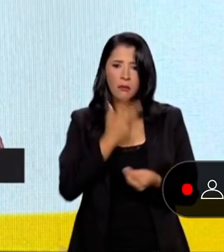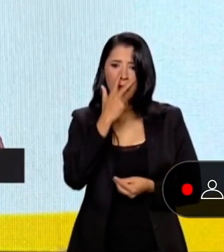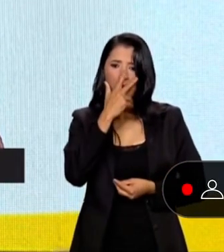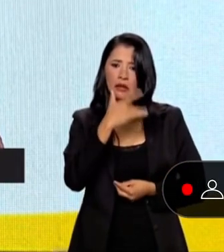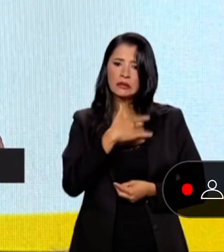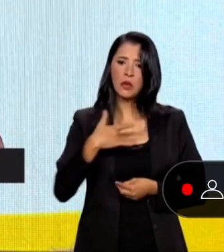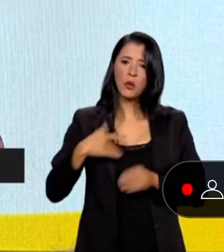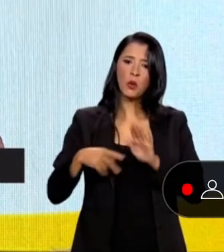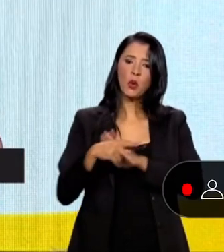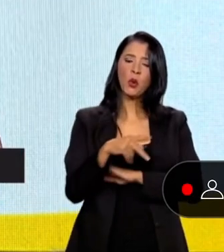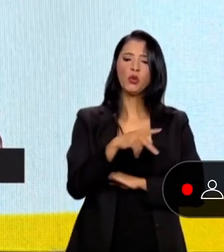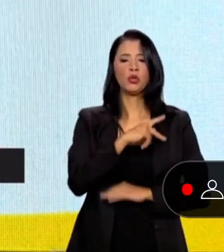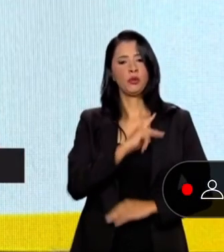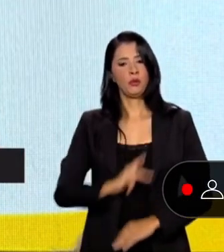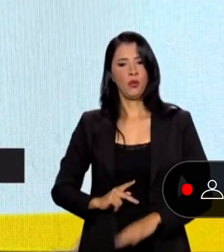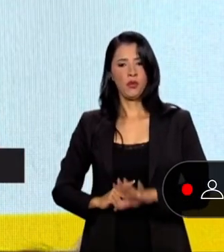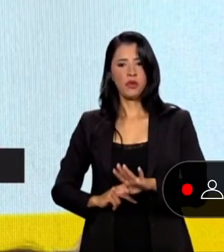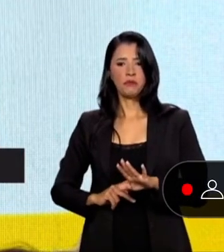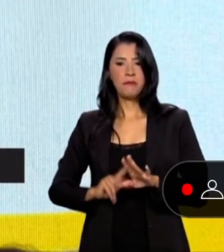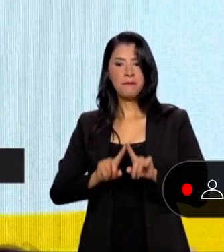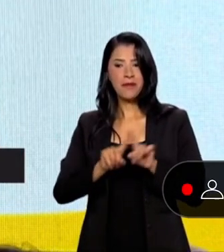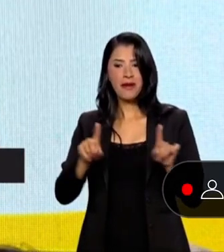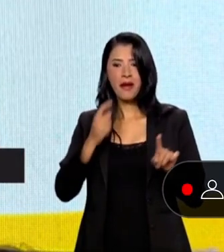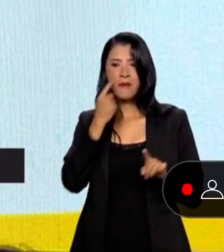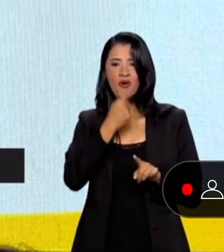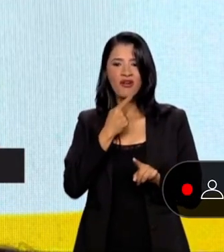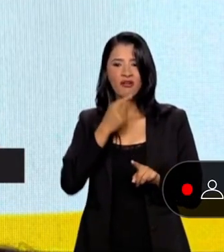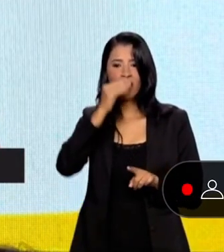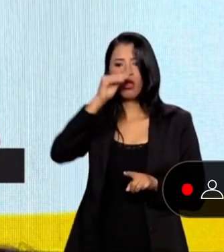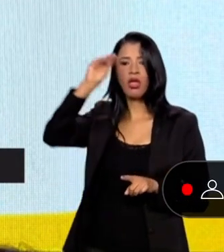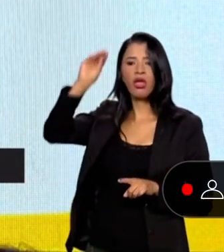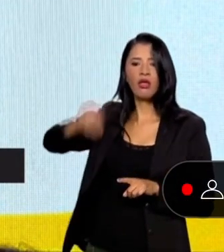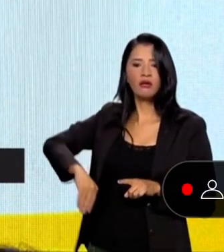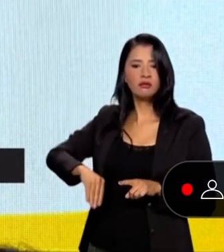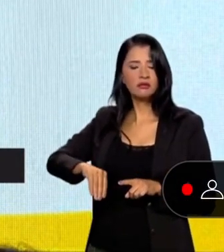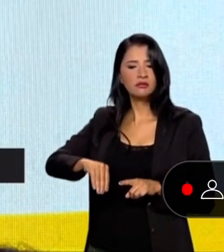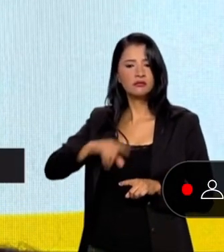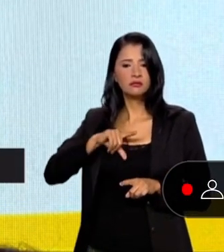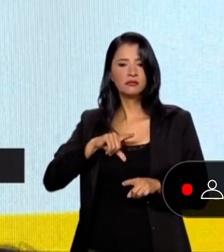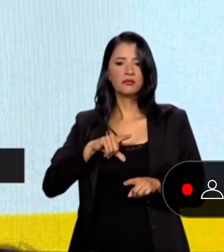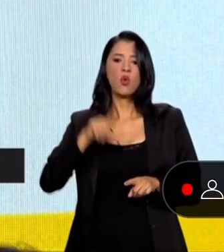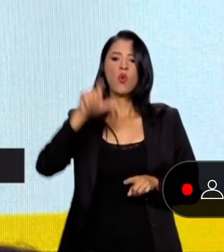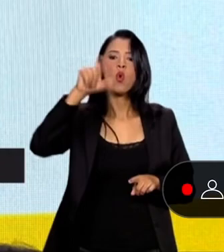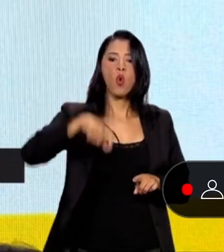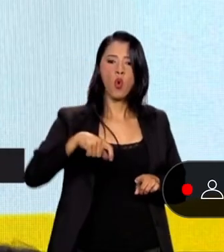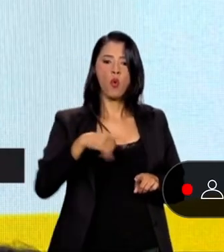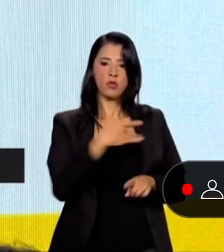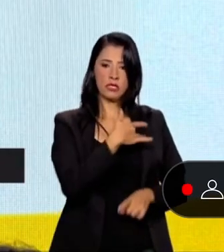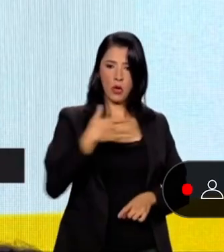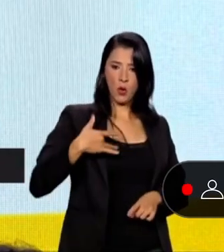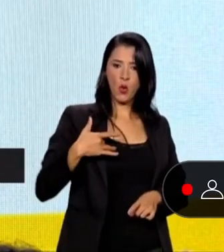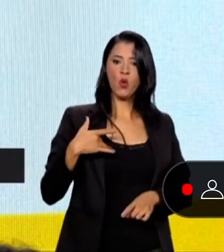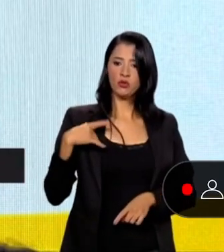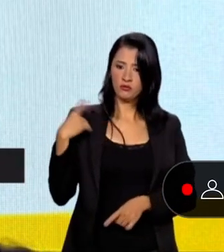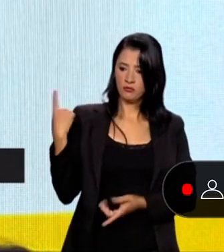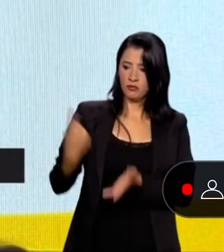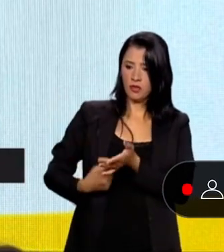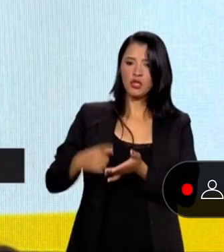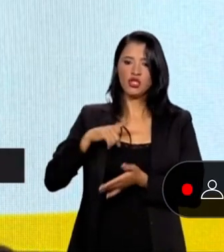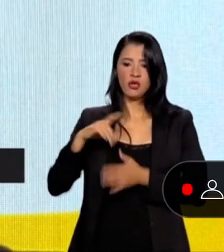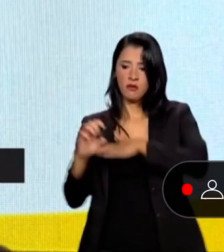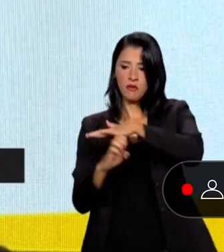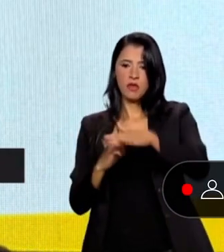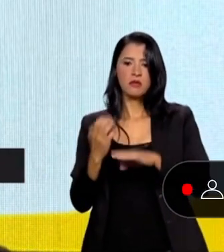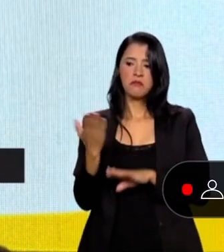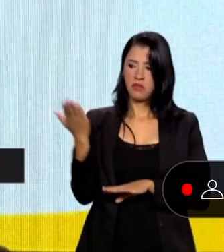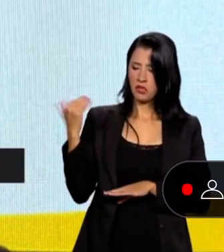saúde pública, menos a boca. Os convênios que a gente fazia com as empresas naquela época